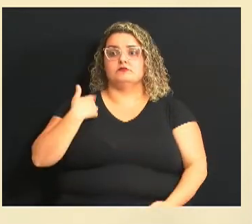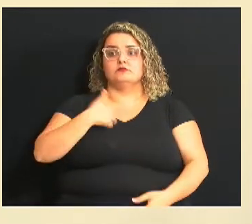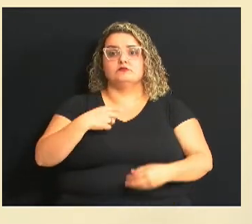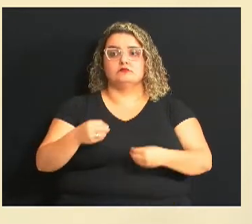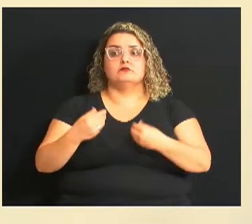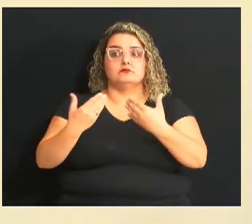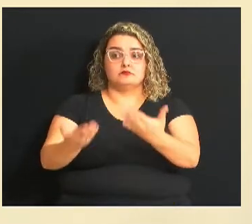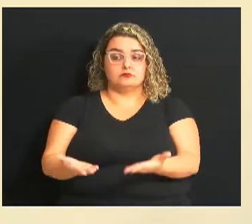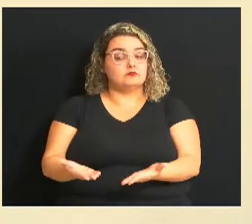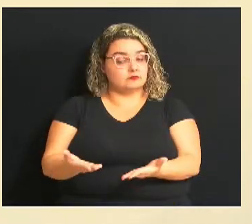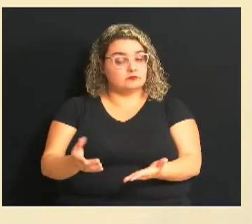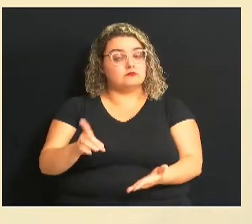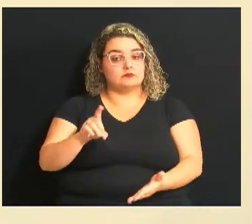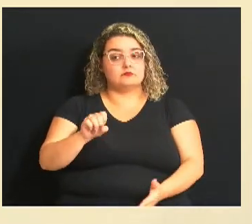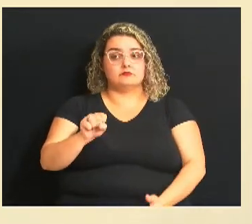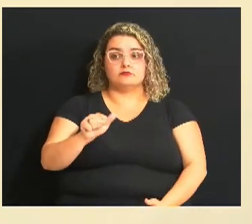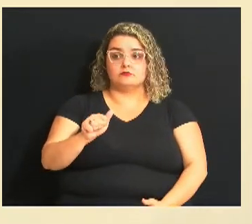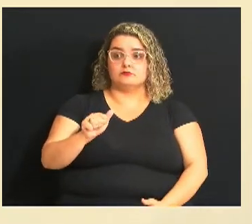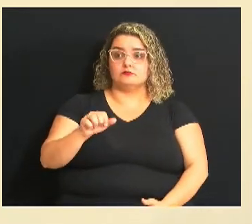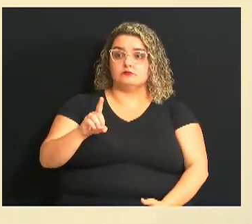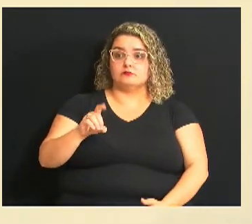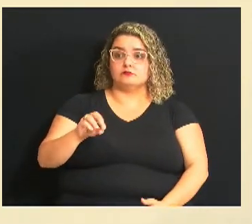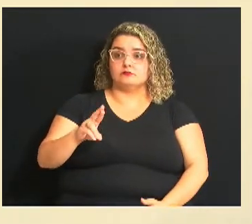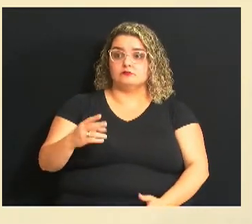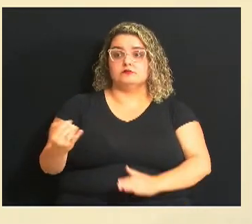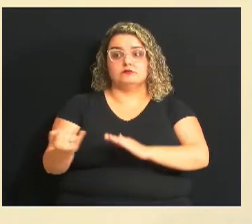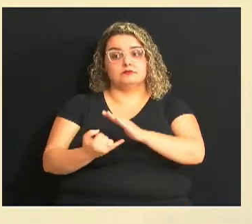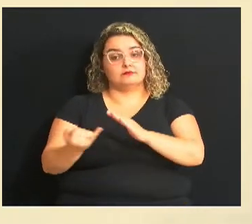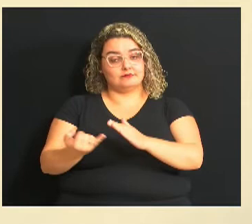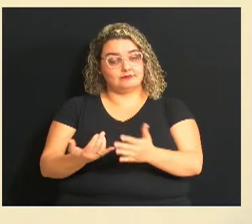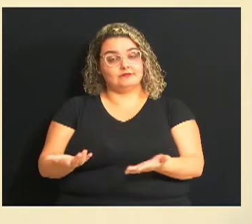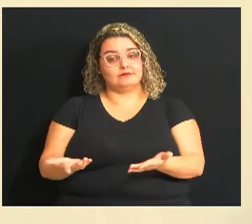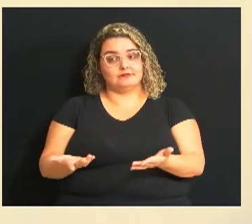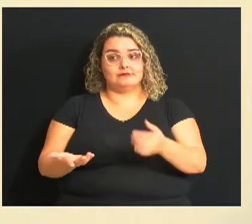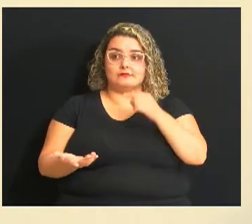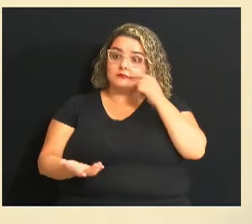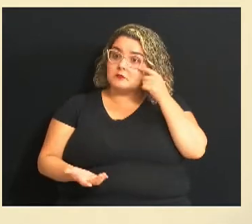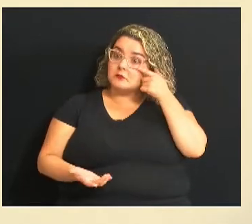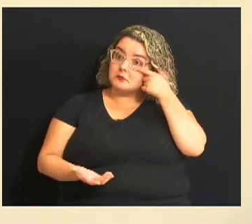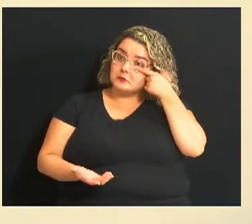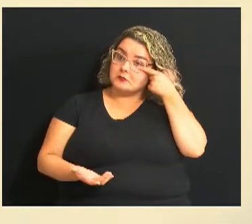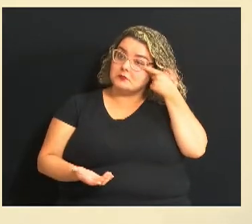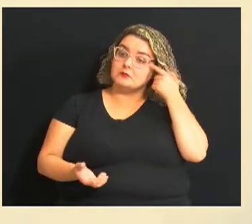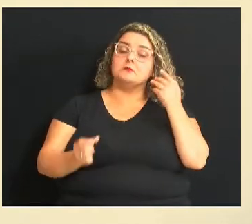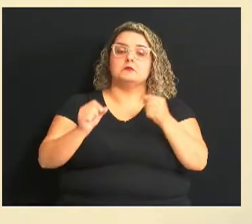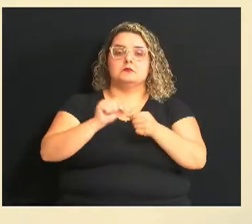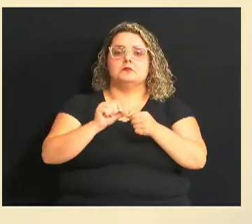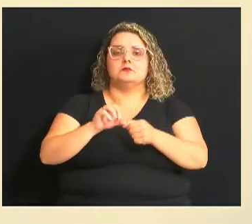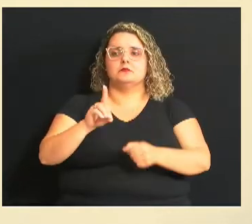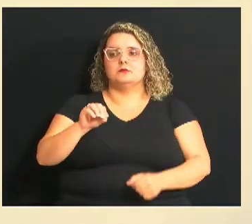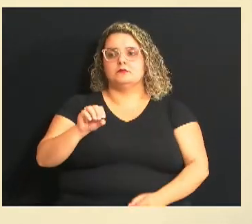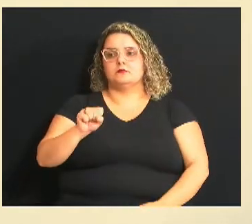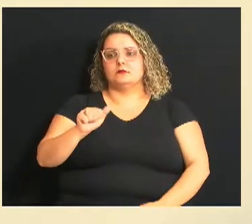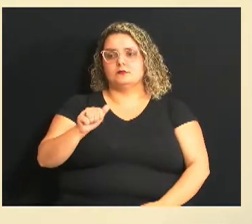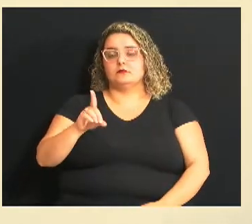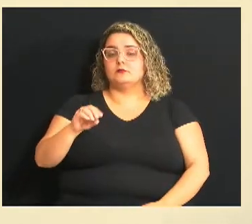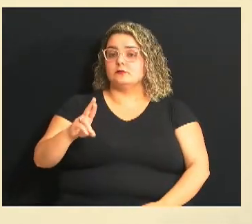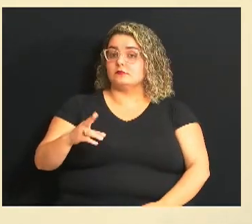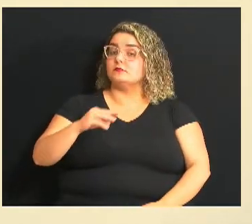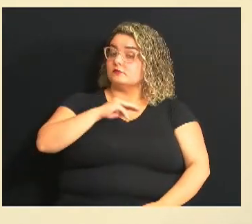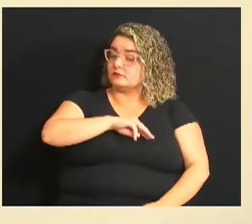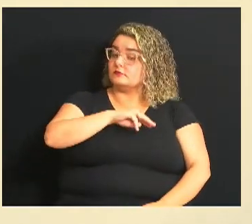dosador. Mas o Instituto Federal, ele até faz os dosadores, mas a nossa missão